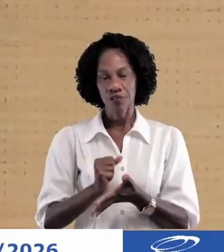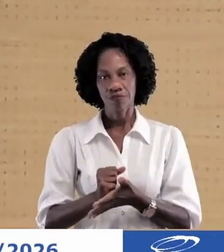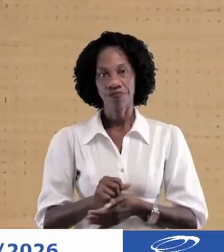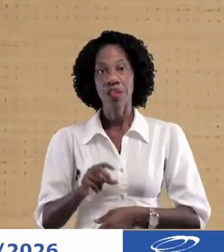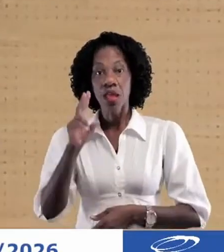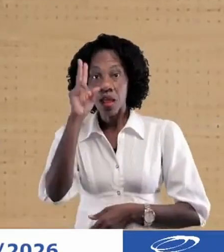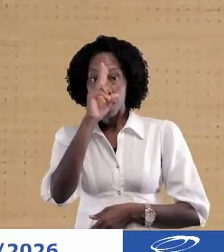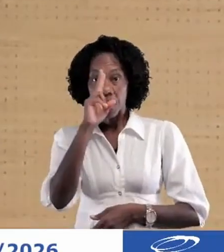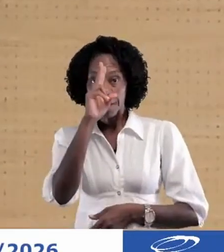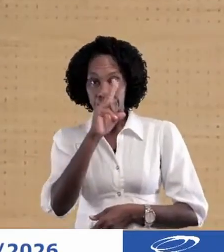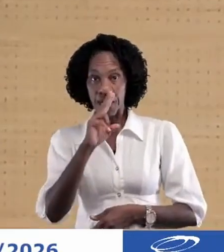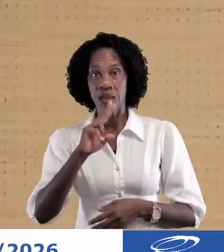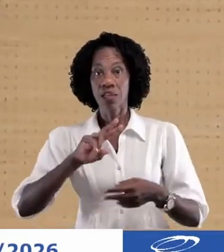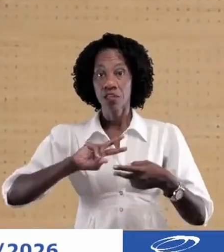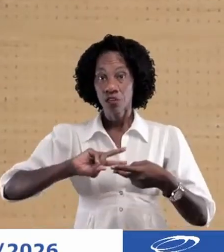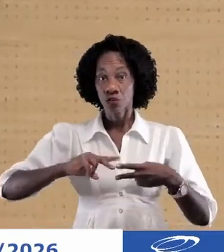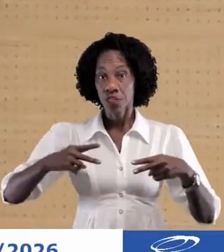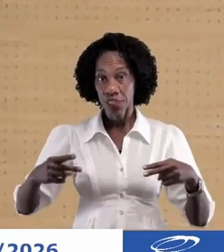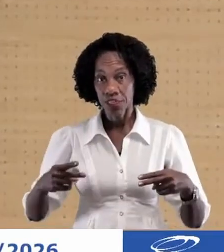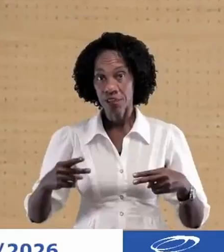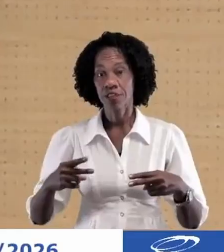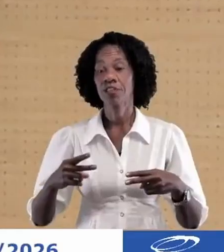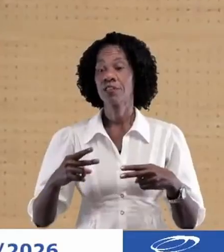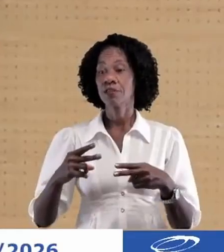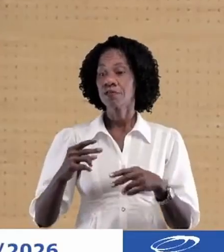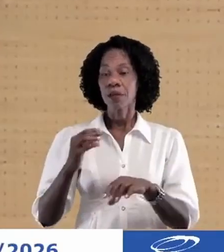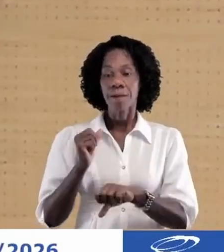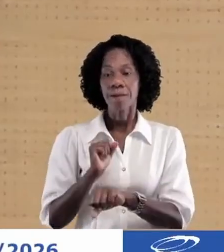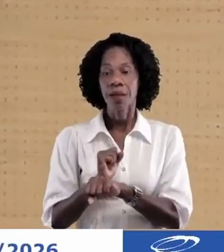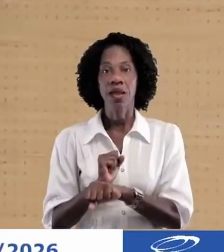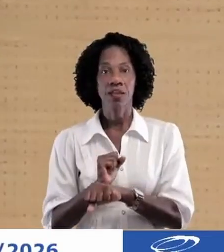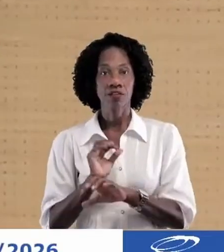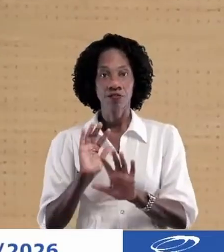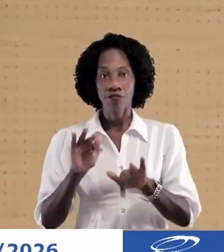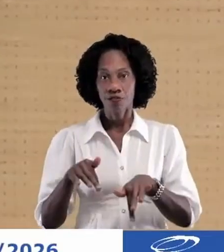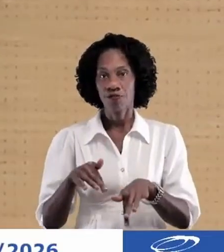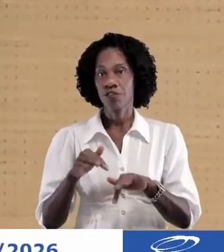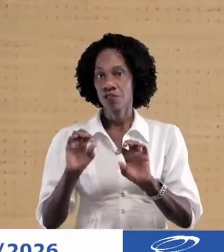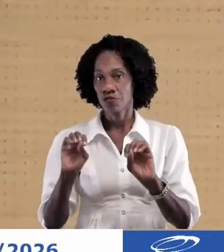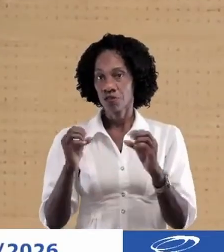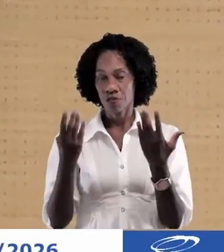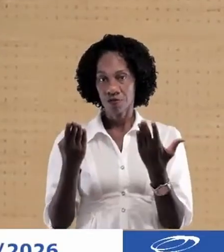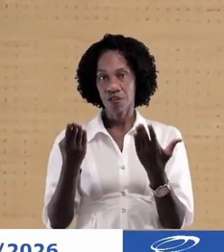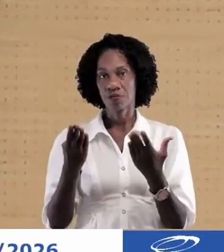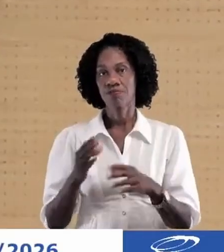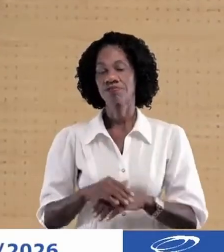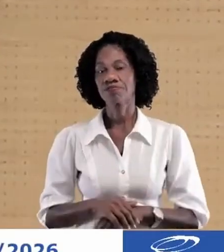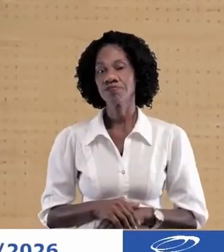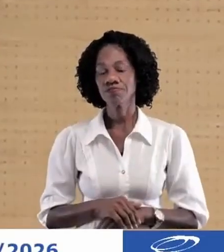ficam inativados após o término da sessão, então, por gentileza, tire um tempinho para registrar a presença, é bem